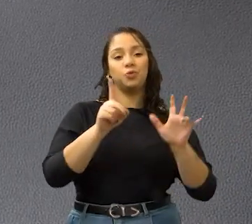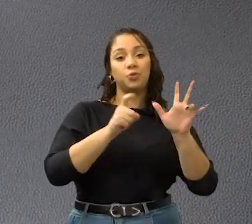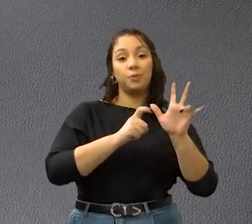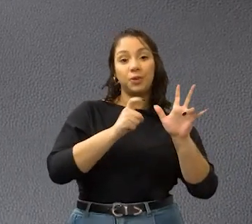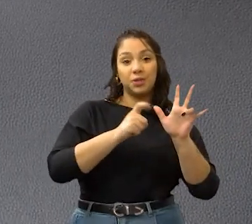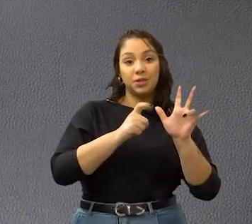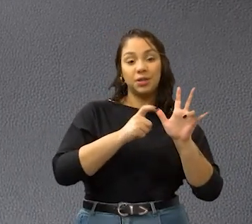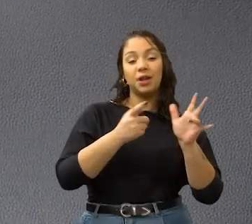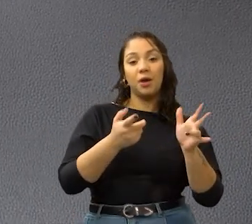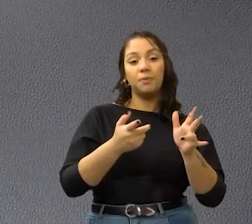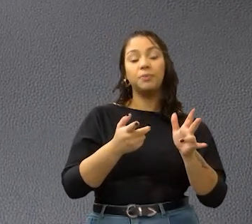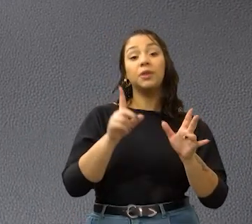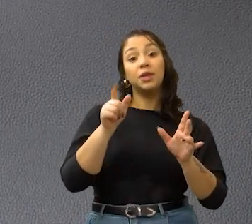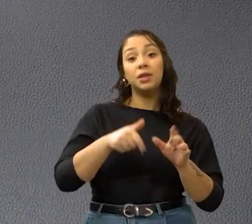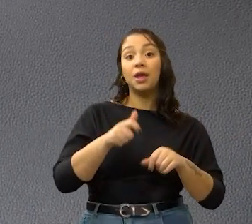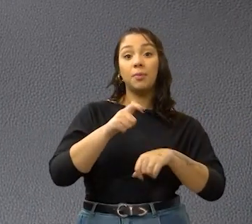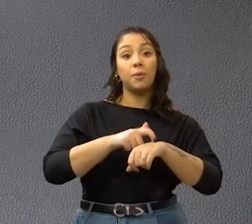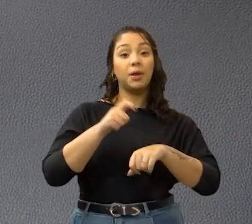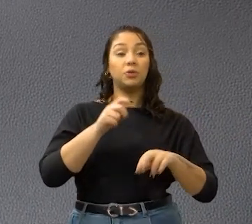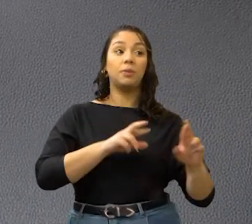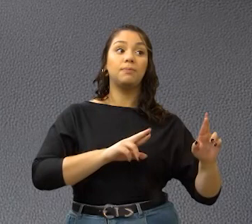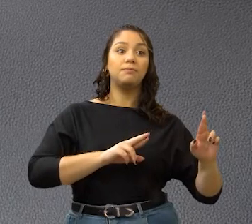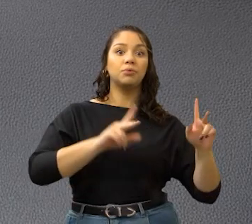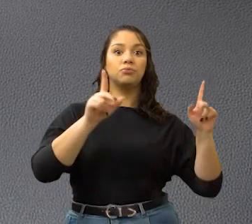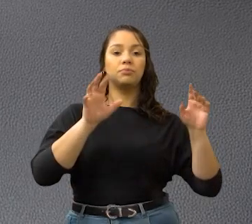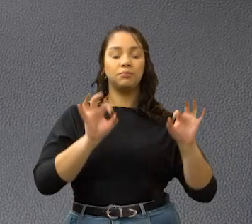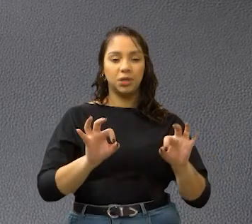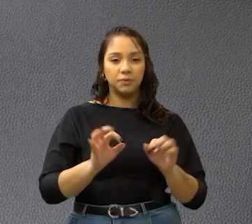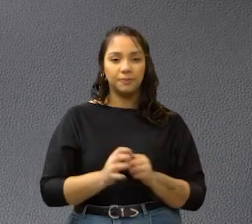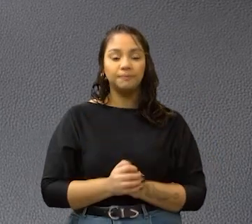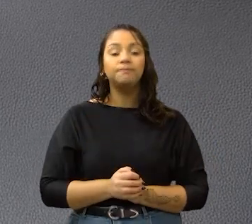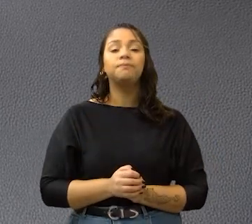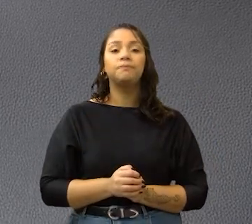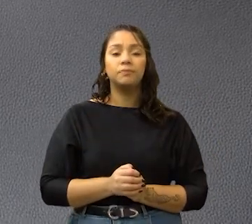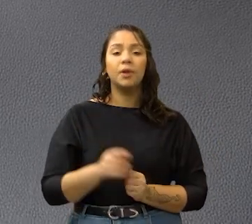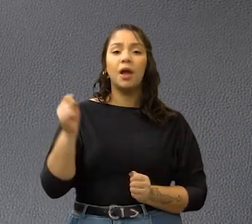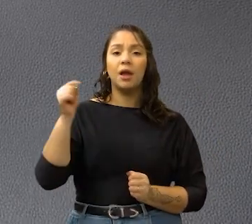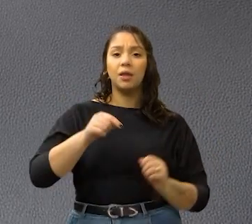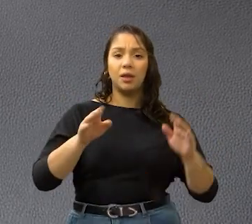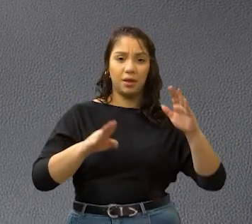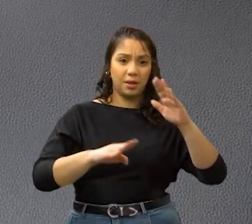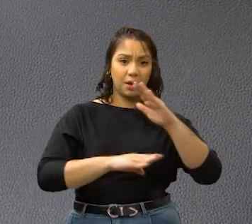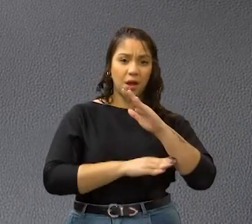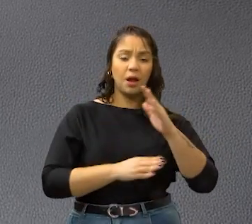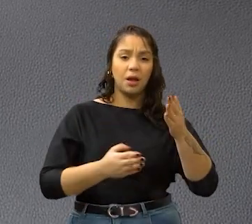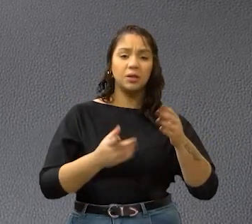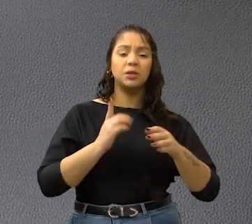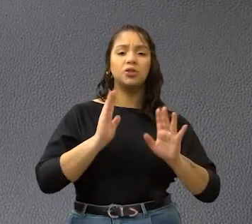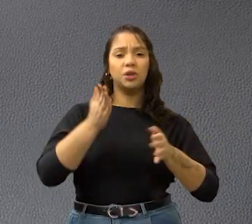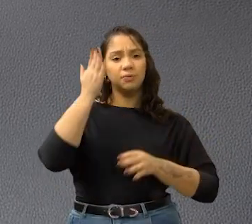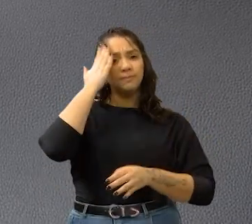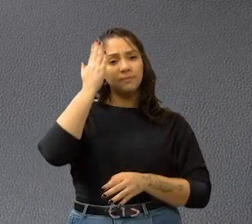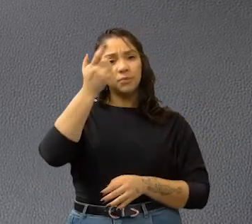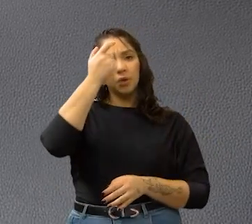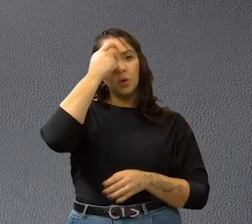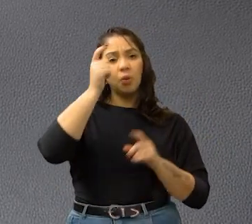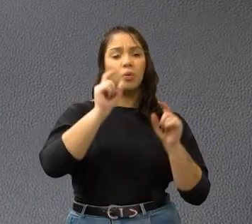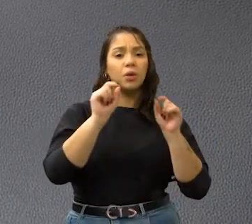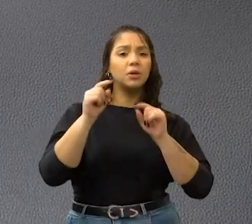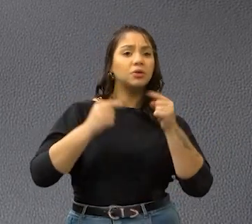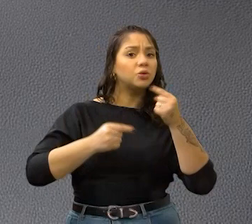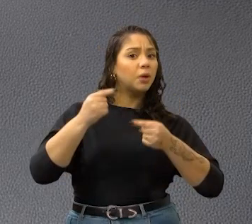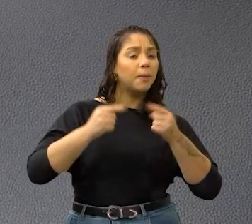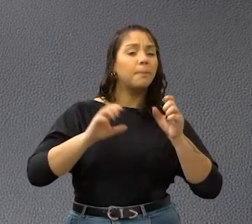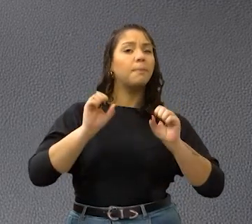medicinal da cannabis, e acho que é justamente esse momento oposto. A gente, aqui dentro da casa, né, a gente sabe que